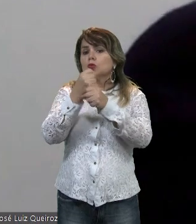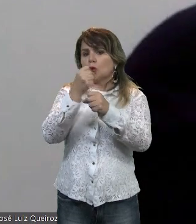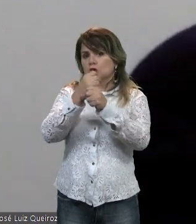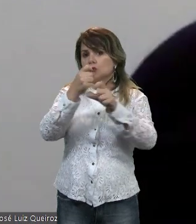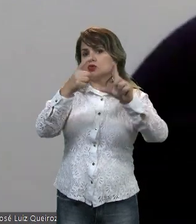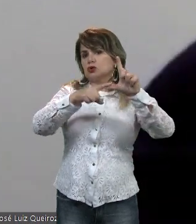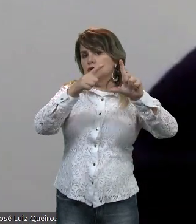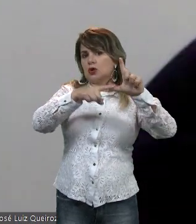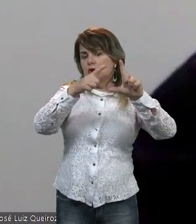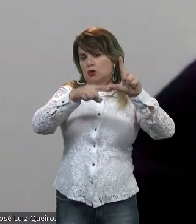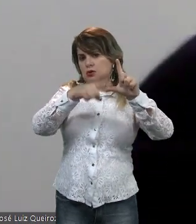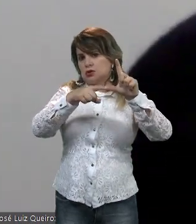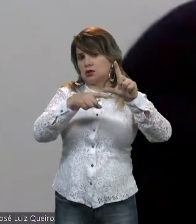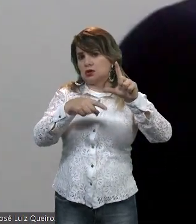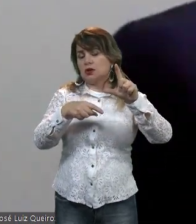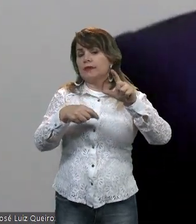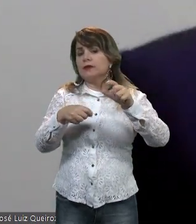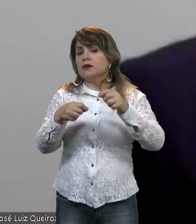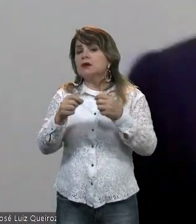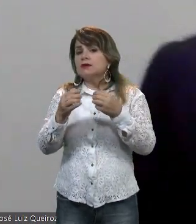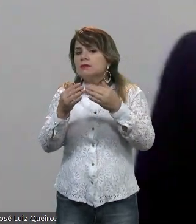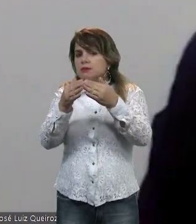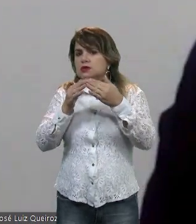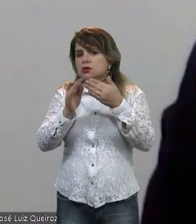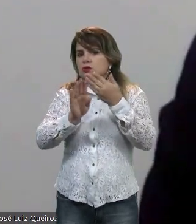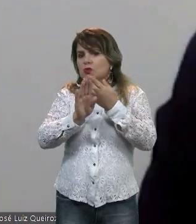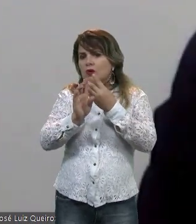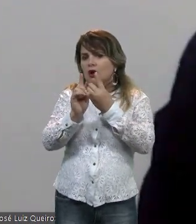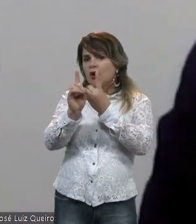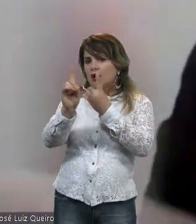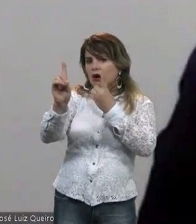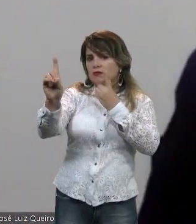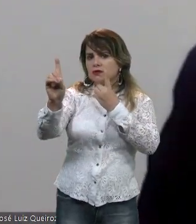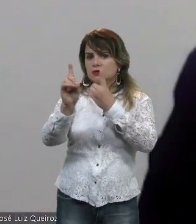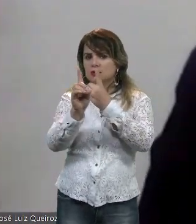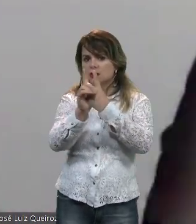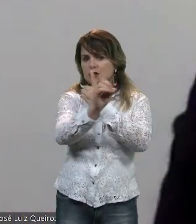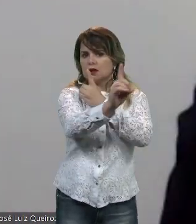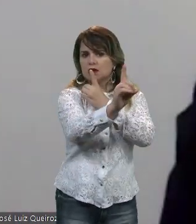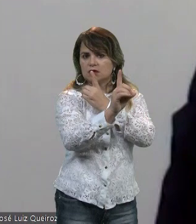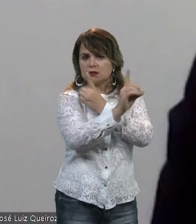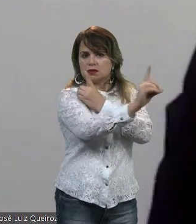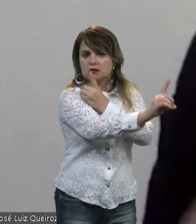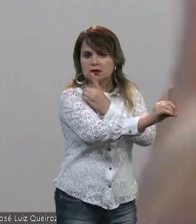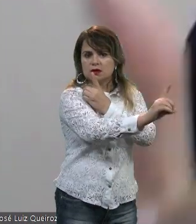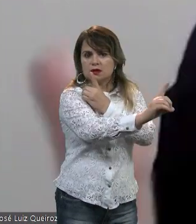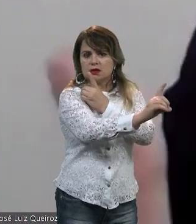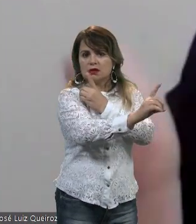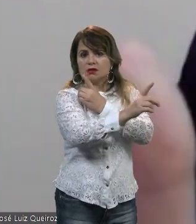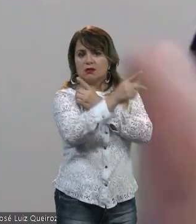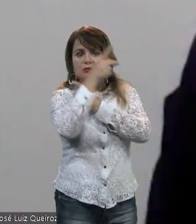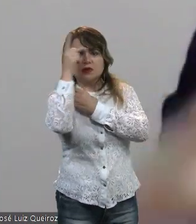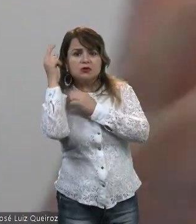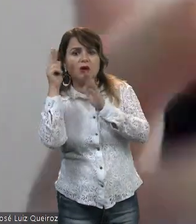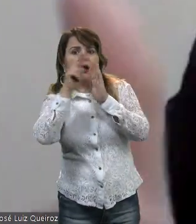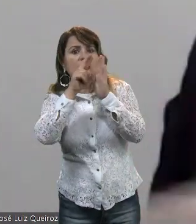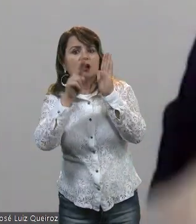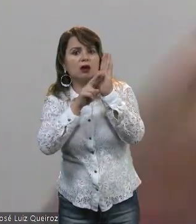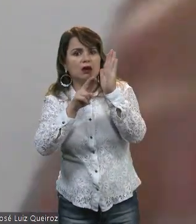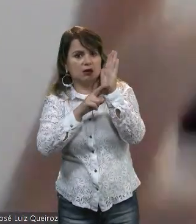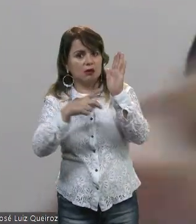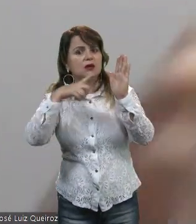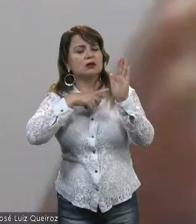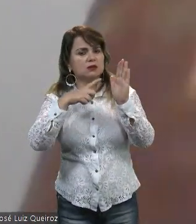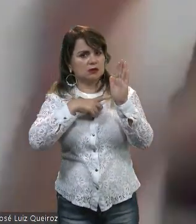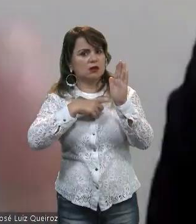estavam exigindo a distância mínima das pessoas que estavam esperando para entrar nas lojas. Existem regras que os